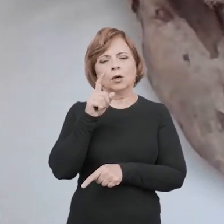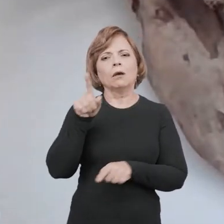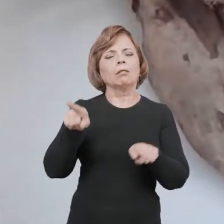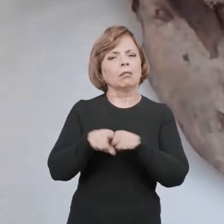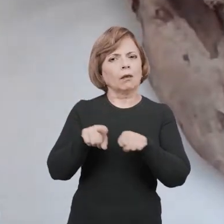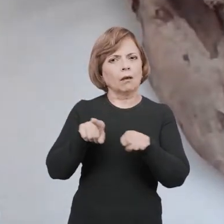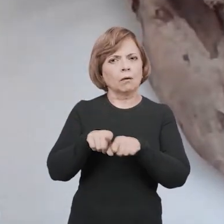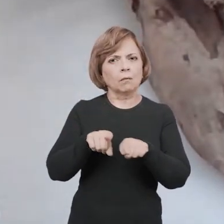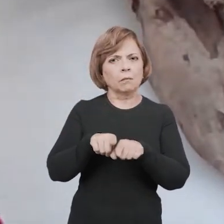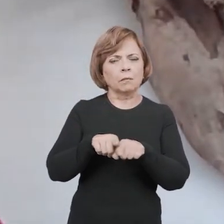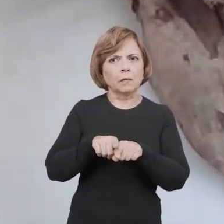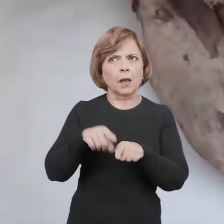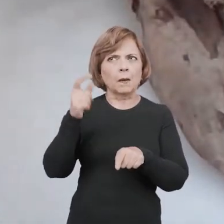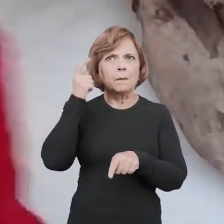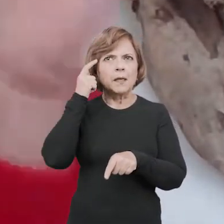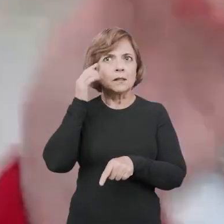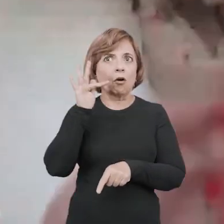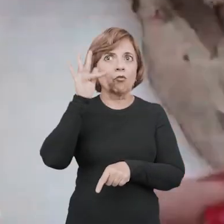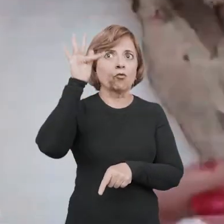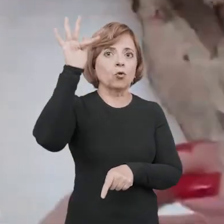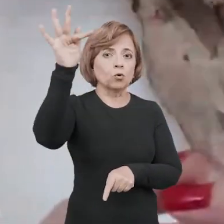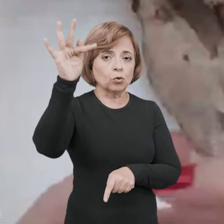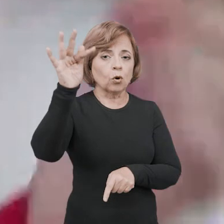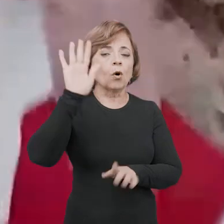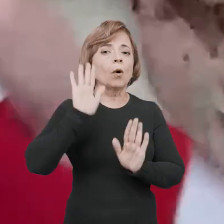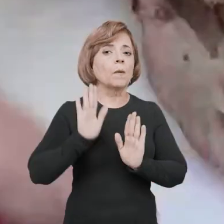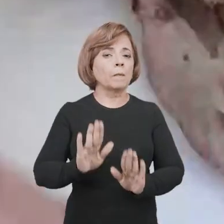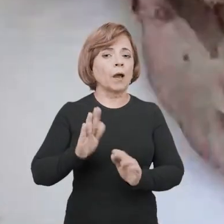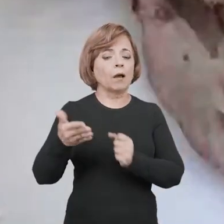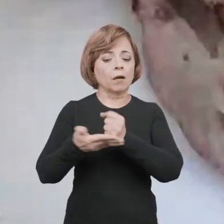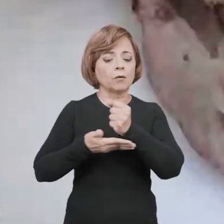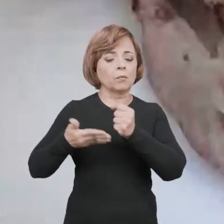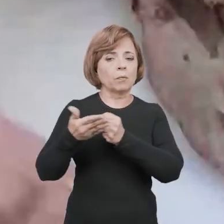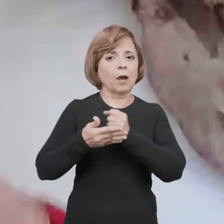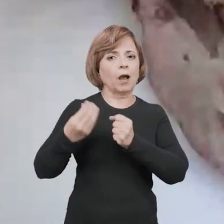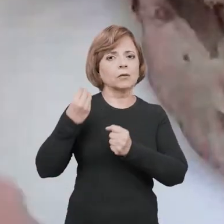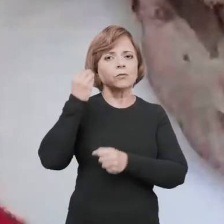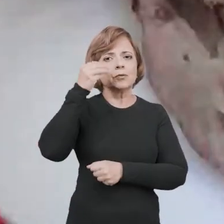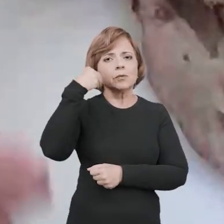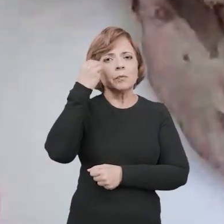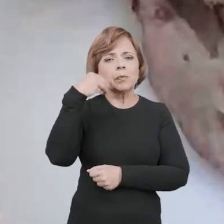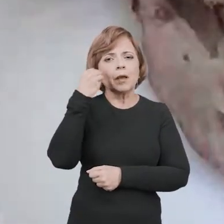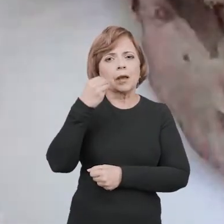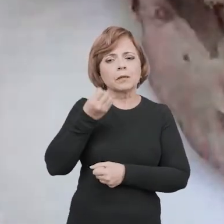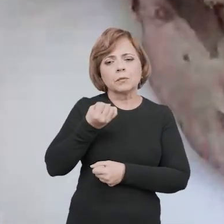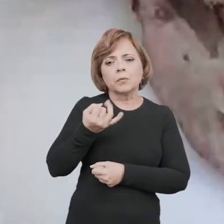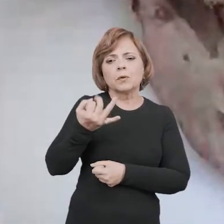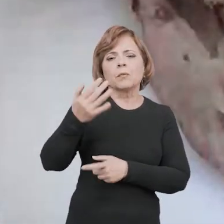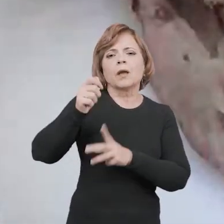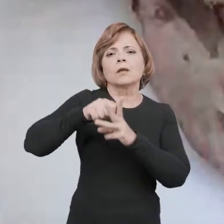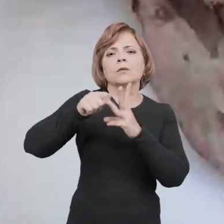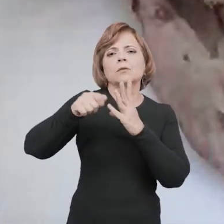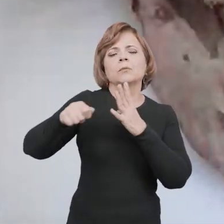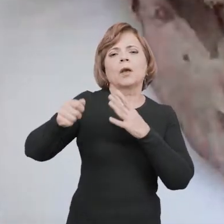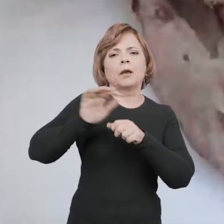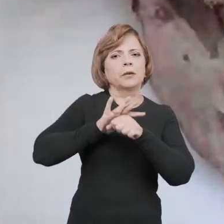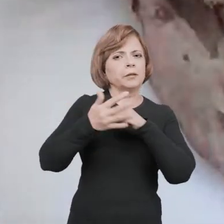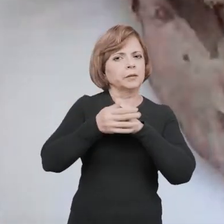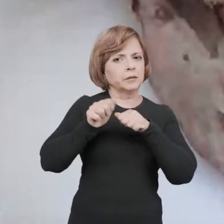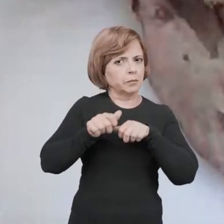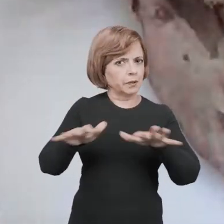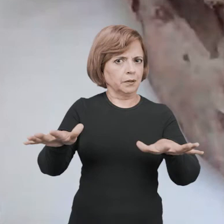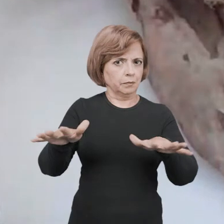considerar projeto para o futuro, mas com base no que nós já tínhamos vivenciado nos primeiros meses de início